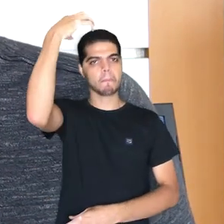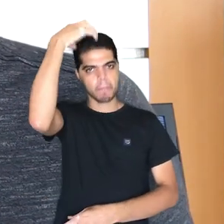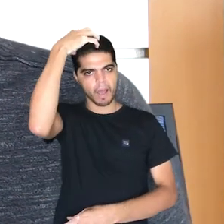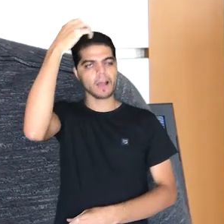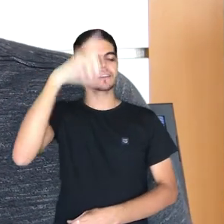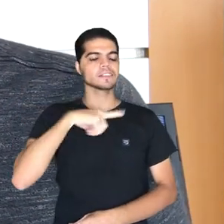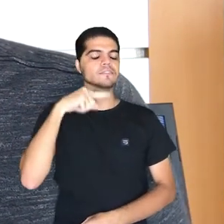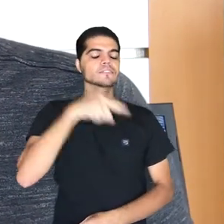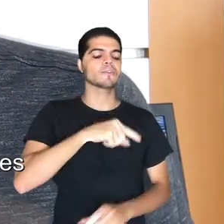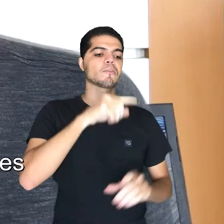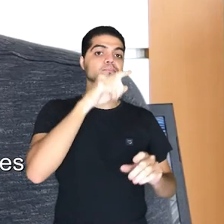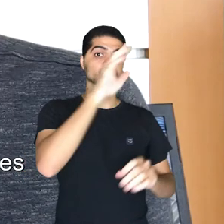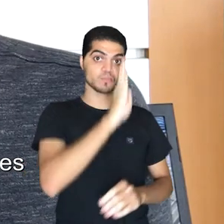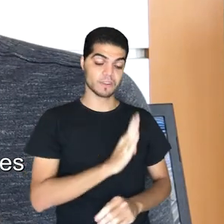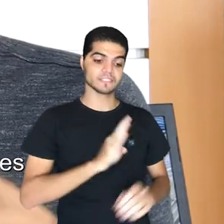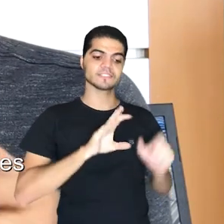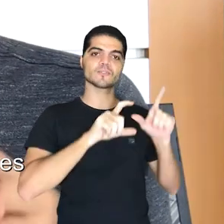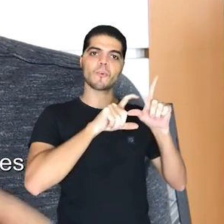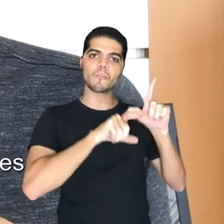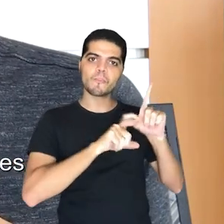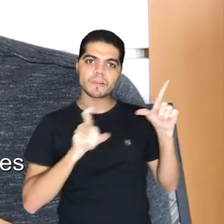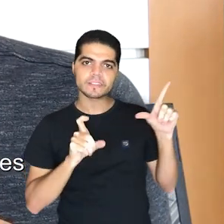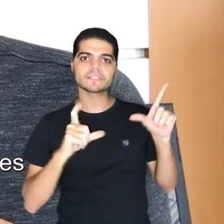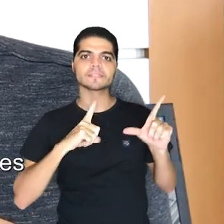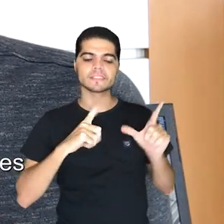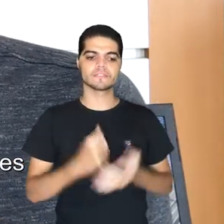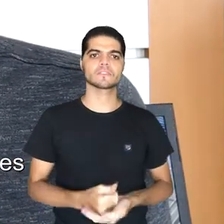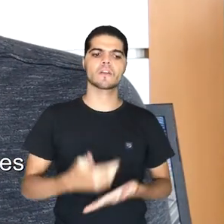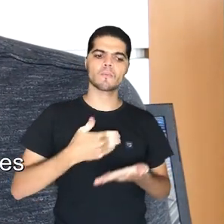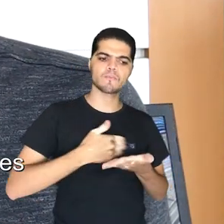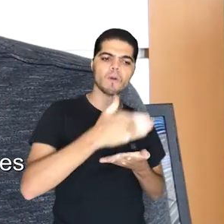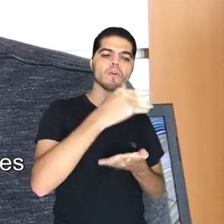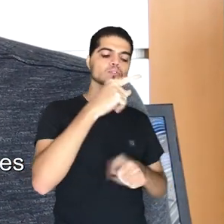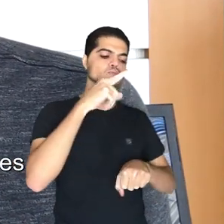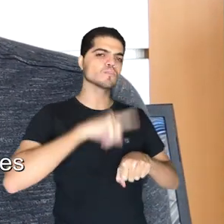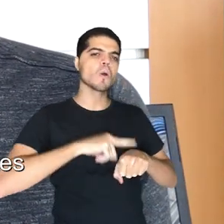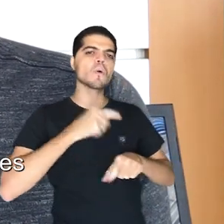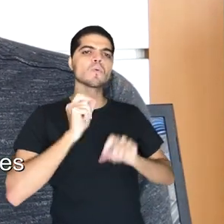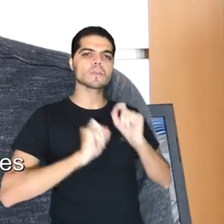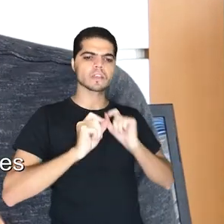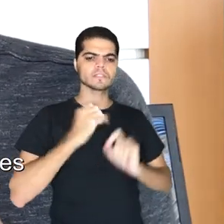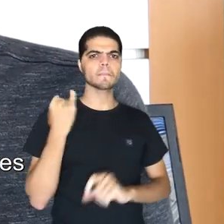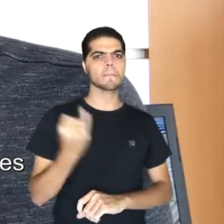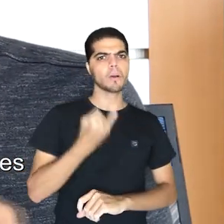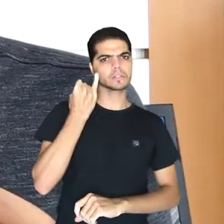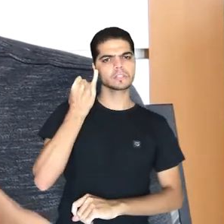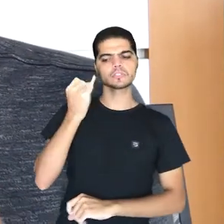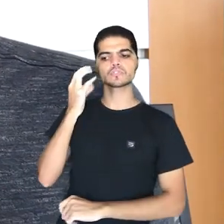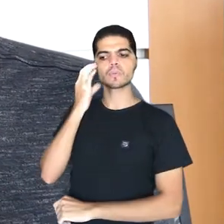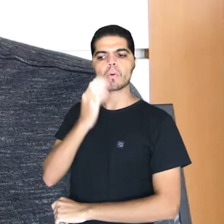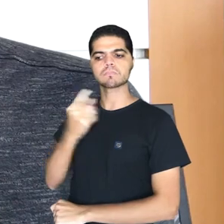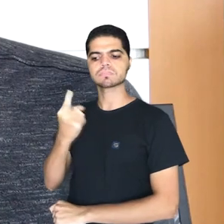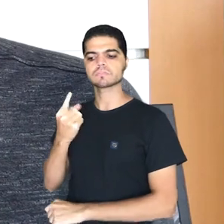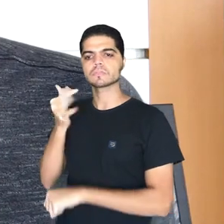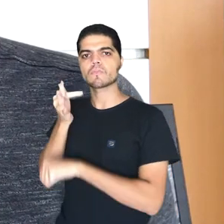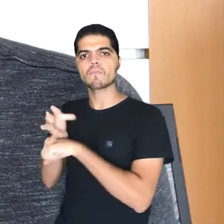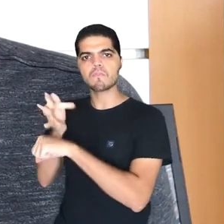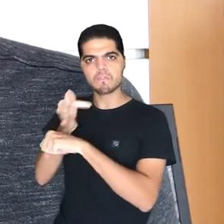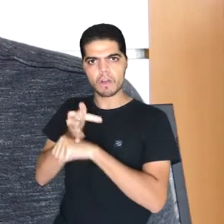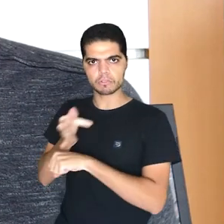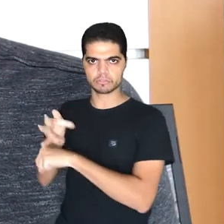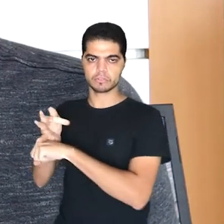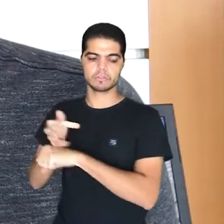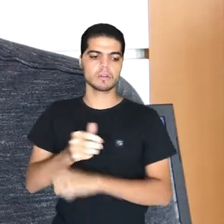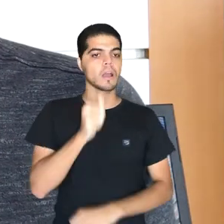a independência do Brasil. A Leopoldina foi regente em momentos importantes em que o Dom Pedro se ausentou, e ela, junto com o Conselho